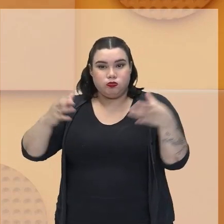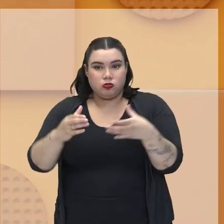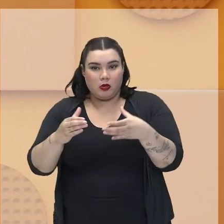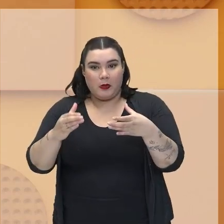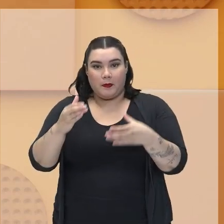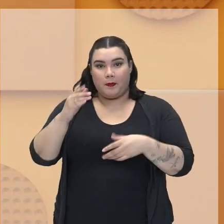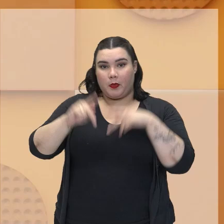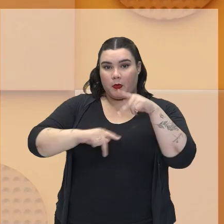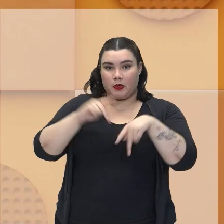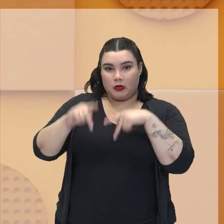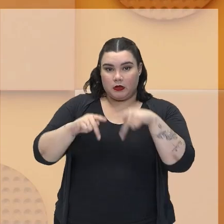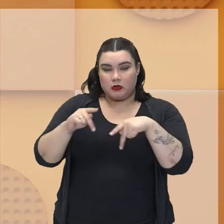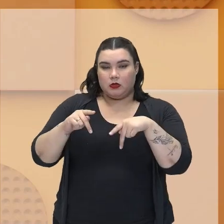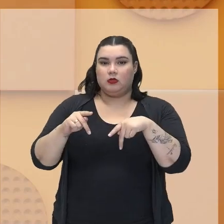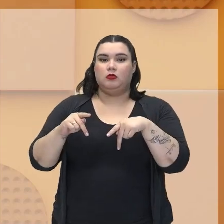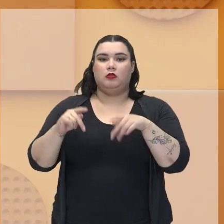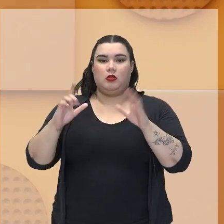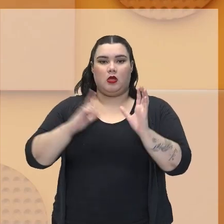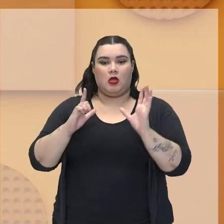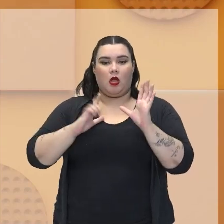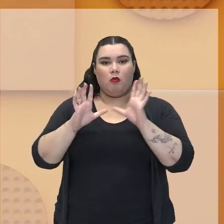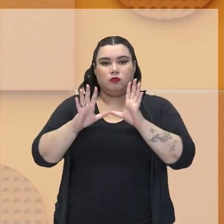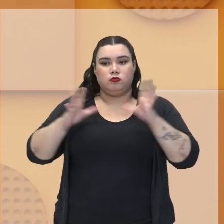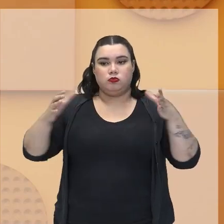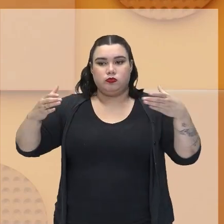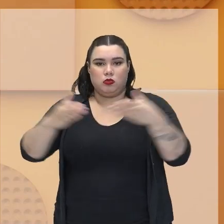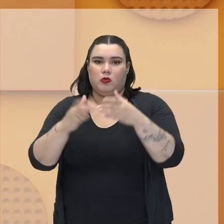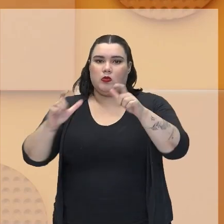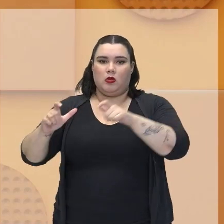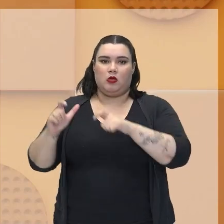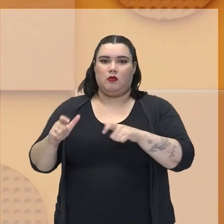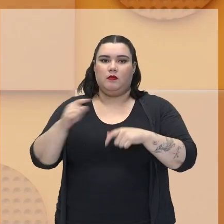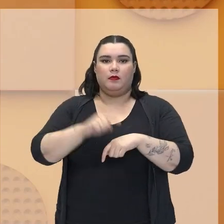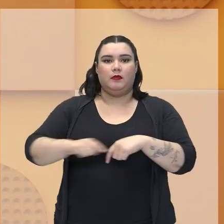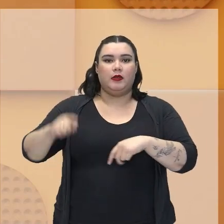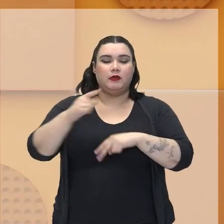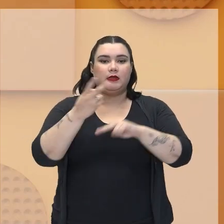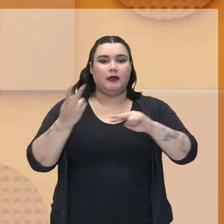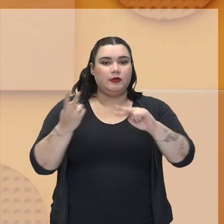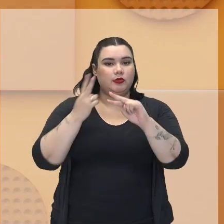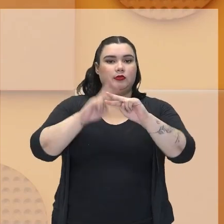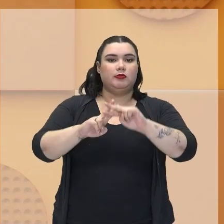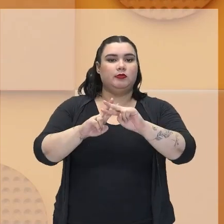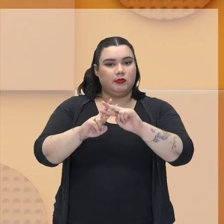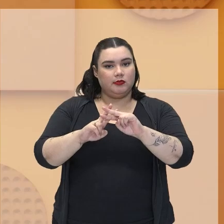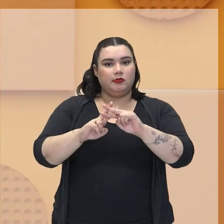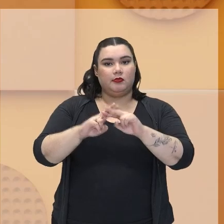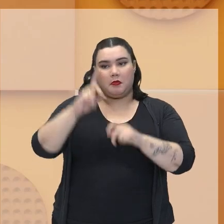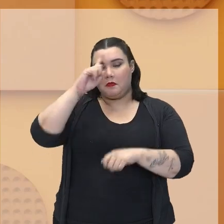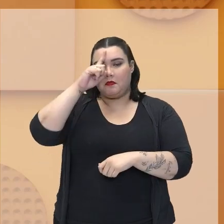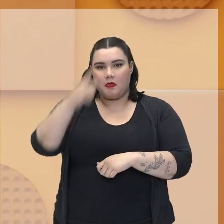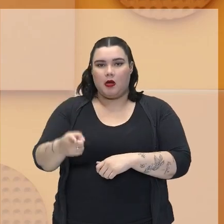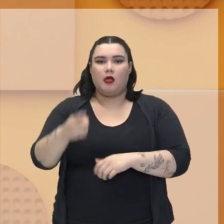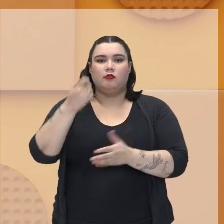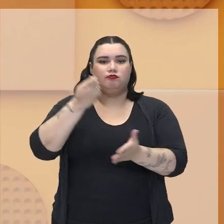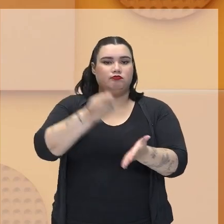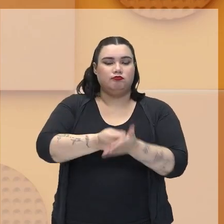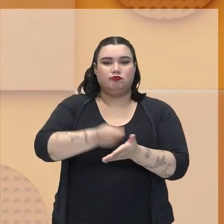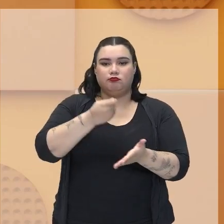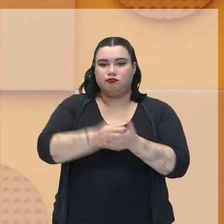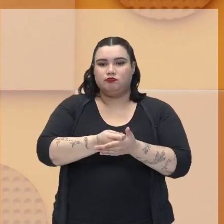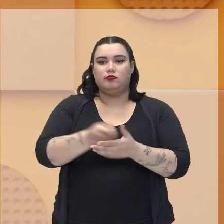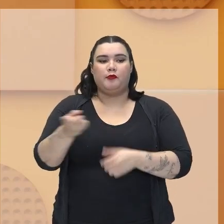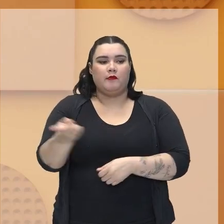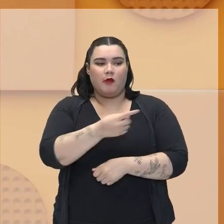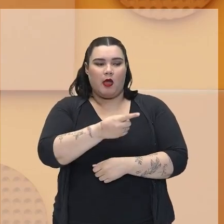de populares, eles cercavam aquele local e basicamente alistavam, por assim dizer, à